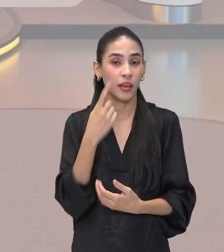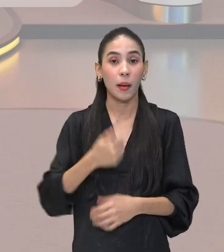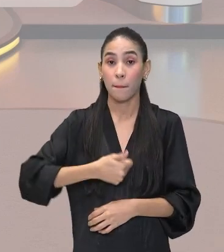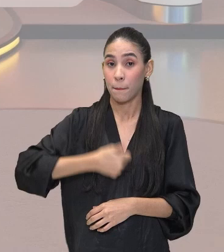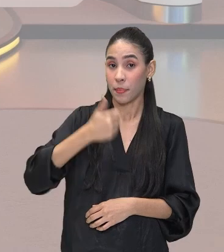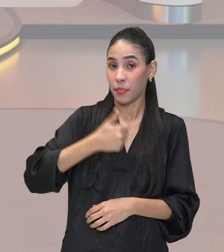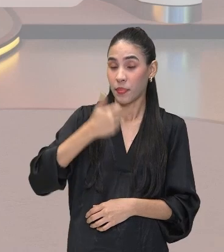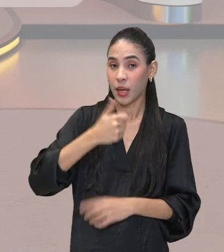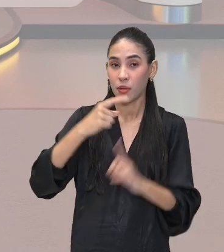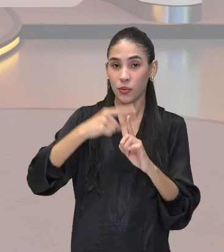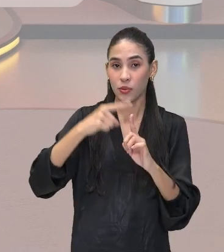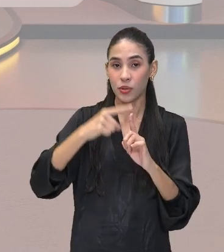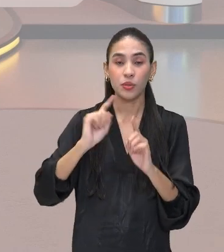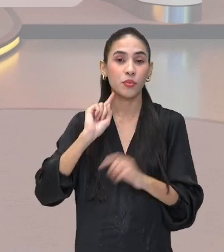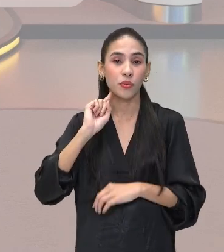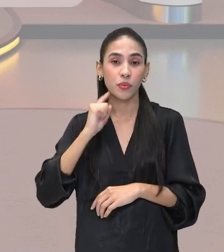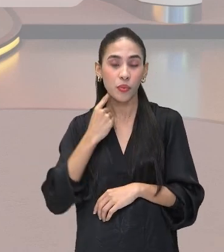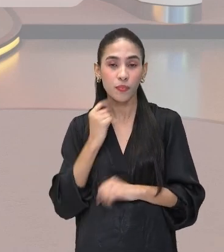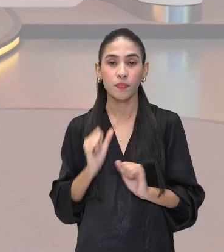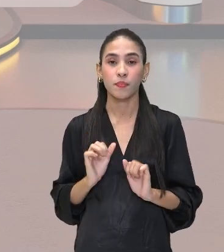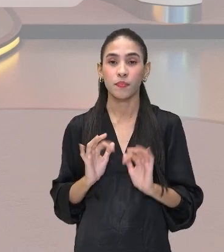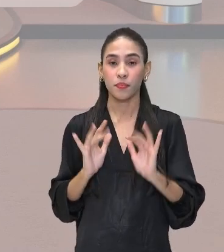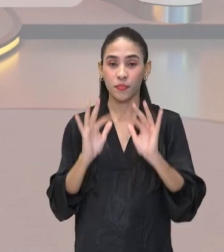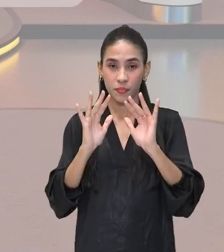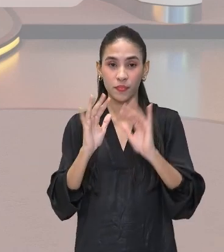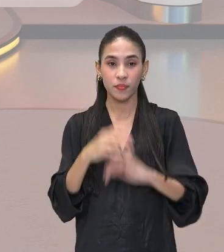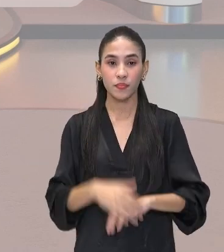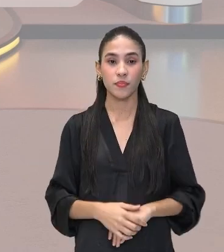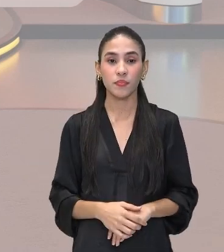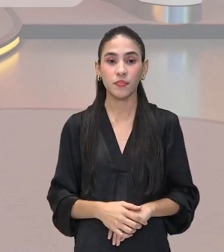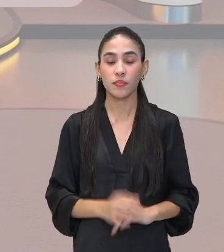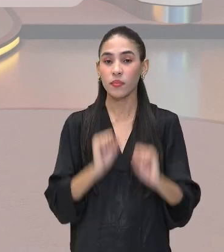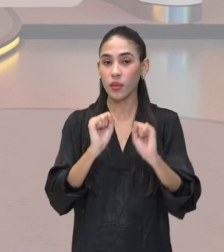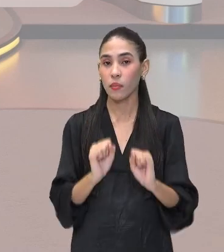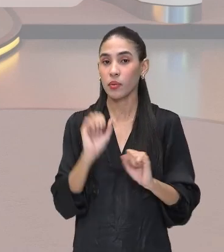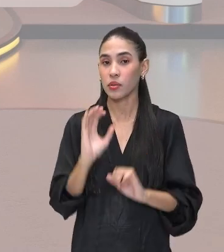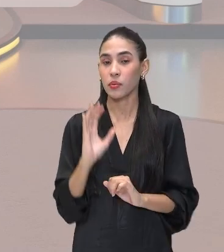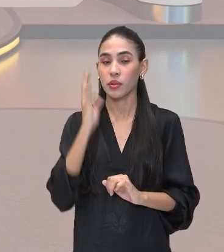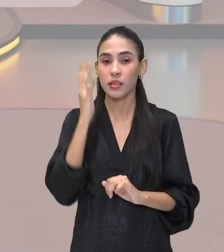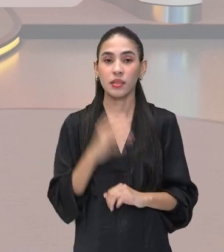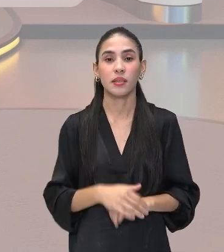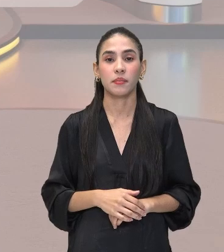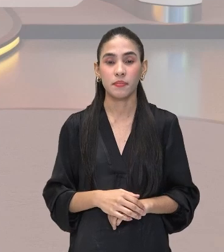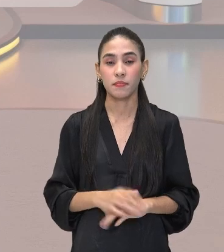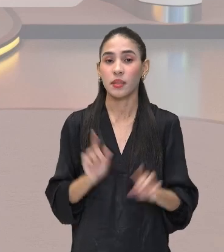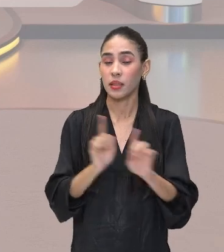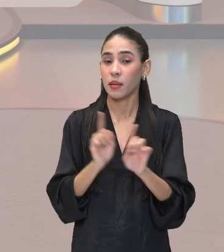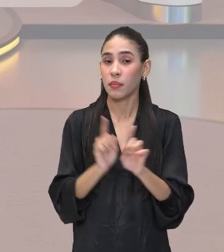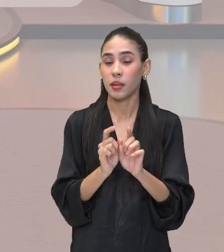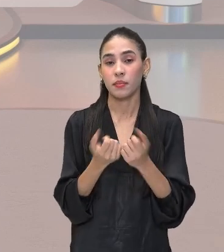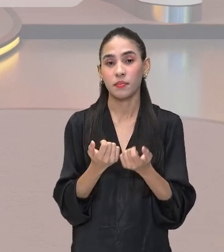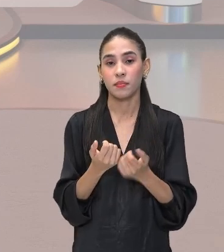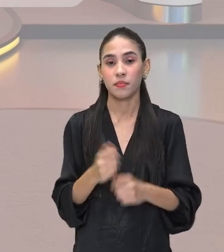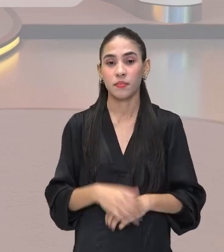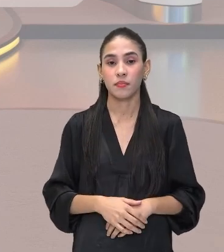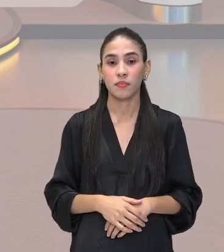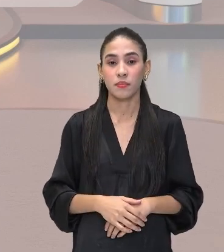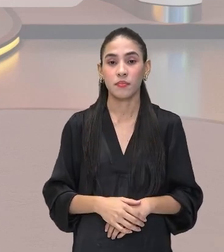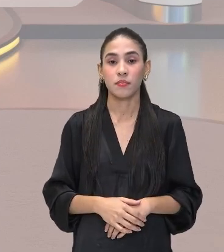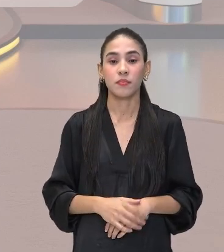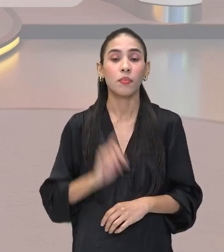primeira forma de poluição que nós podemos comentar aí, a primeira forma de poluição